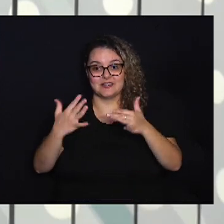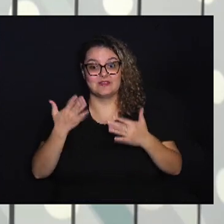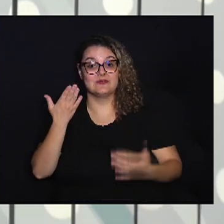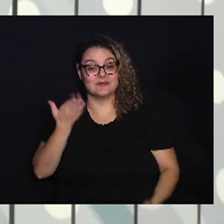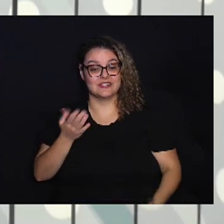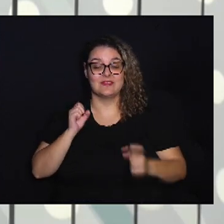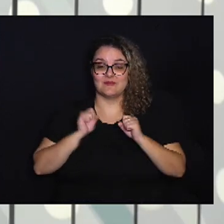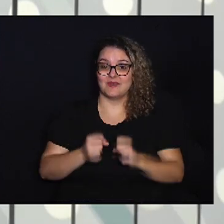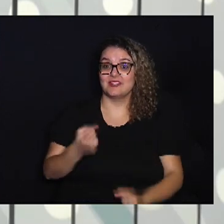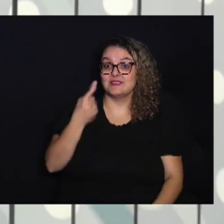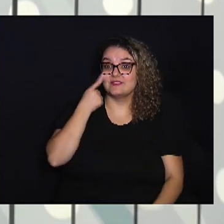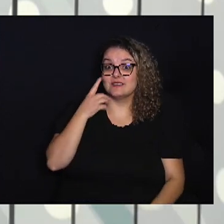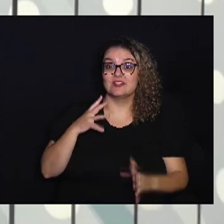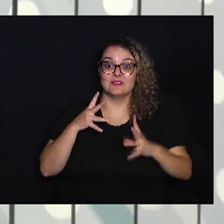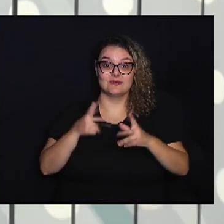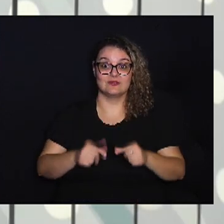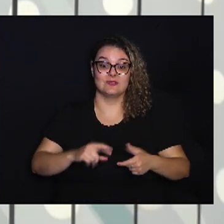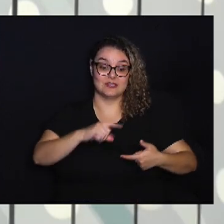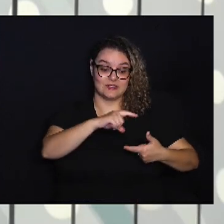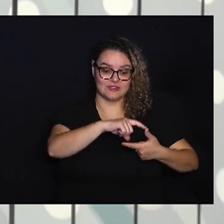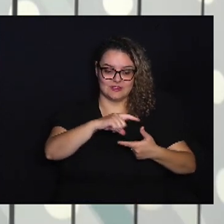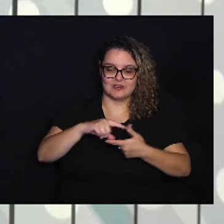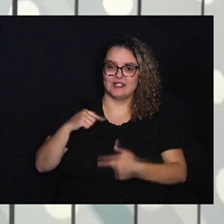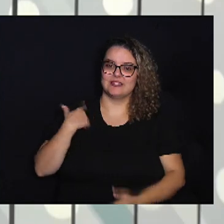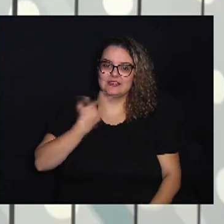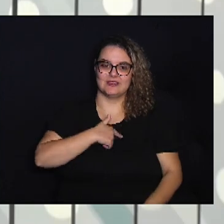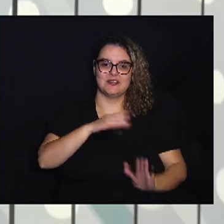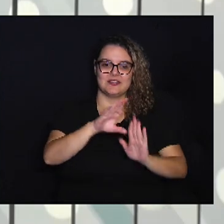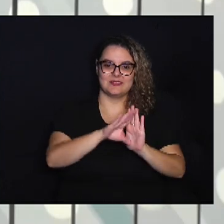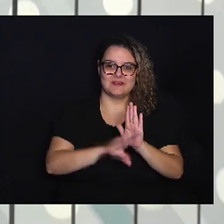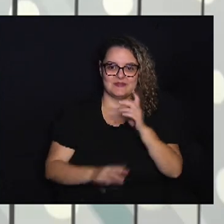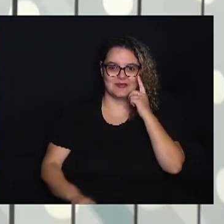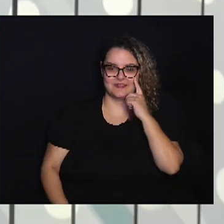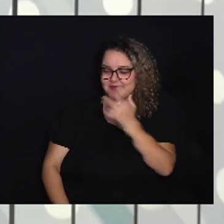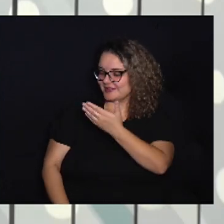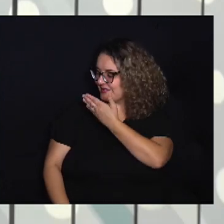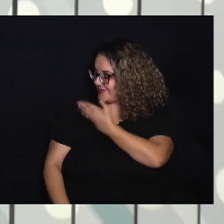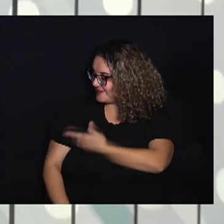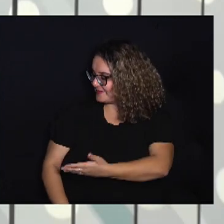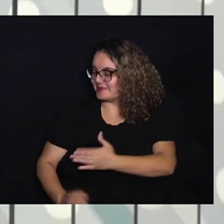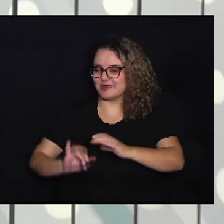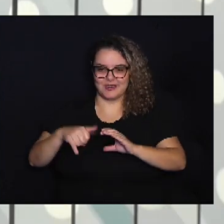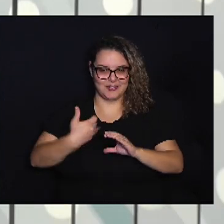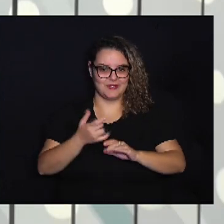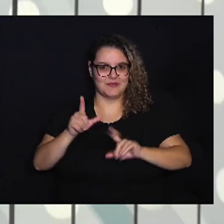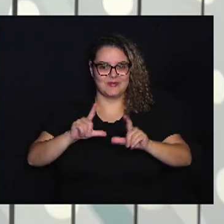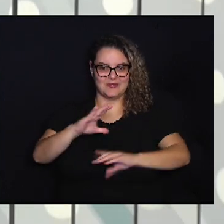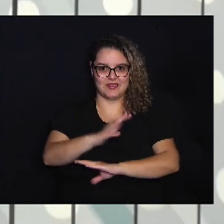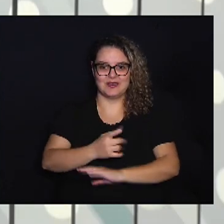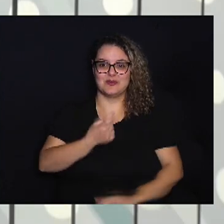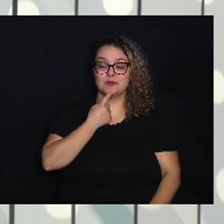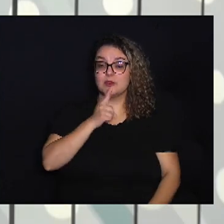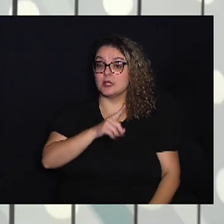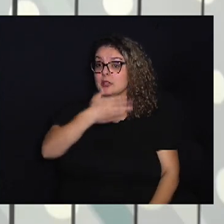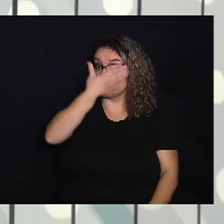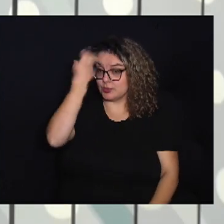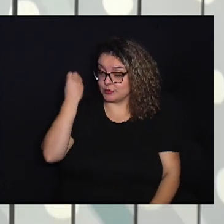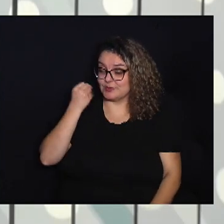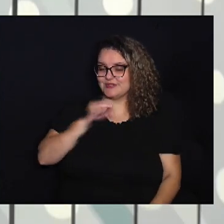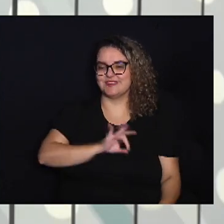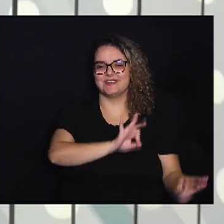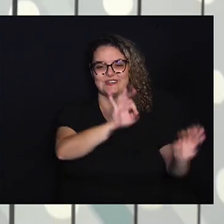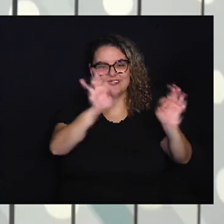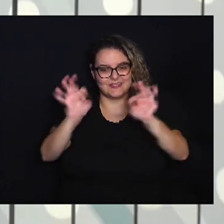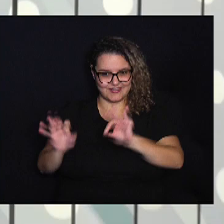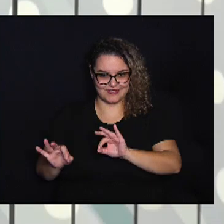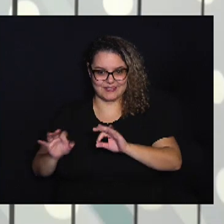pode conferir todos os quadros da nossa programação no YouTube da TV Câmara Campinas e não se esqueça de nos